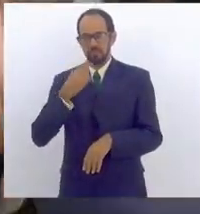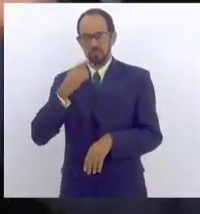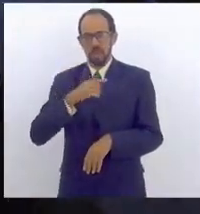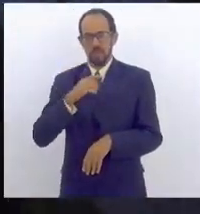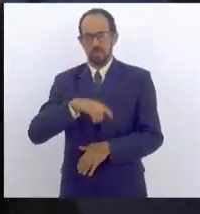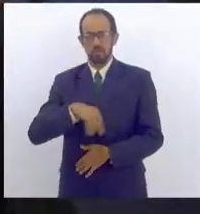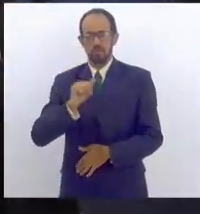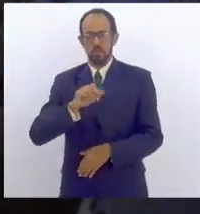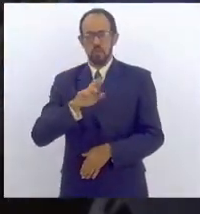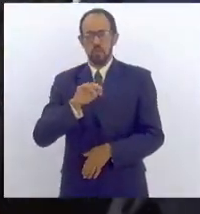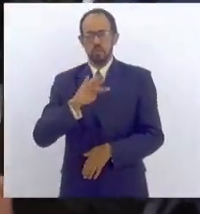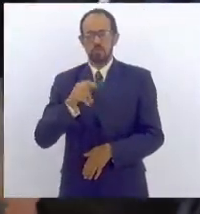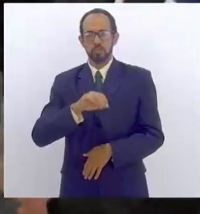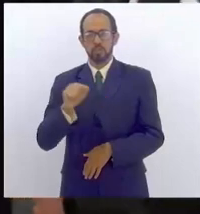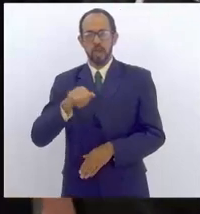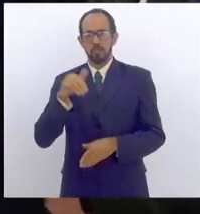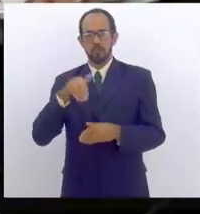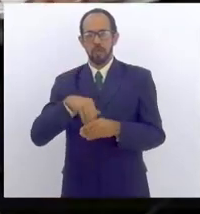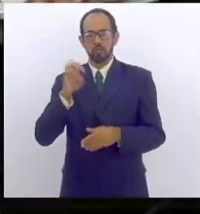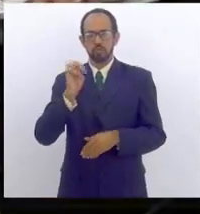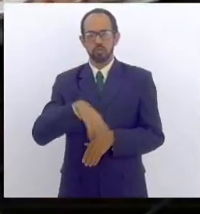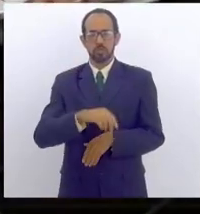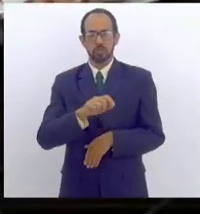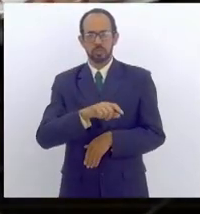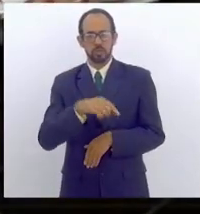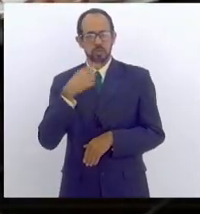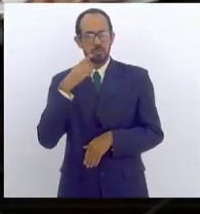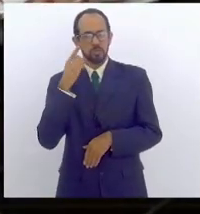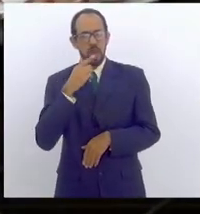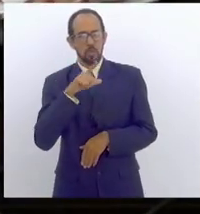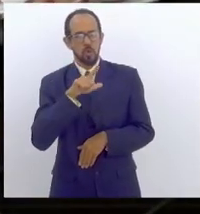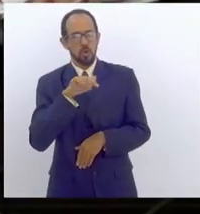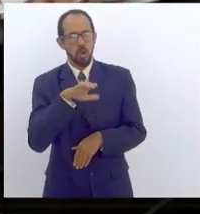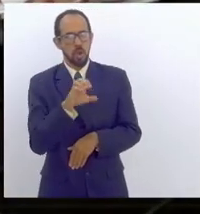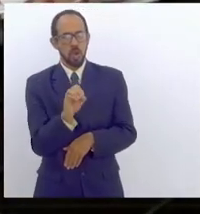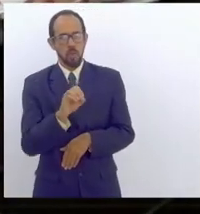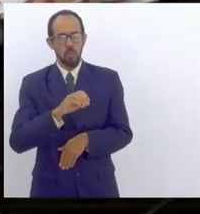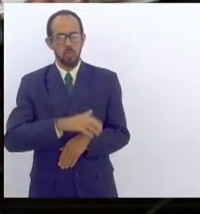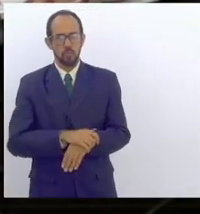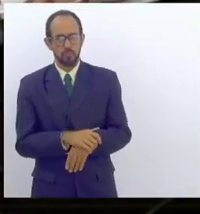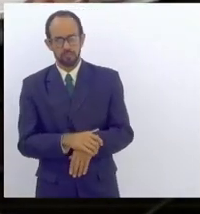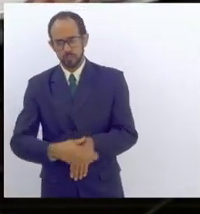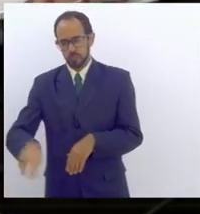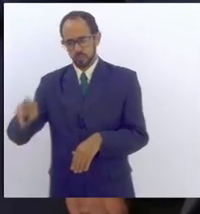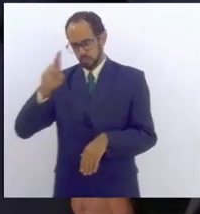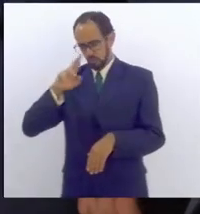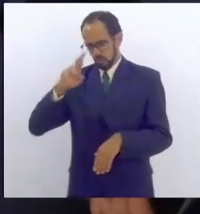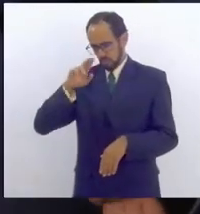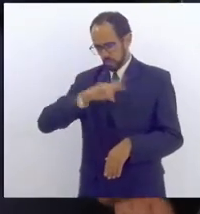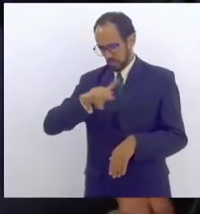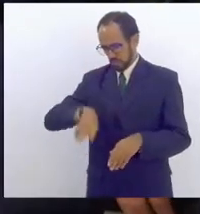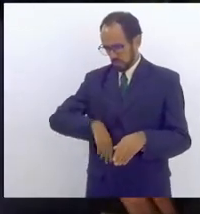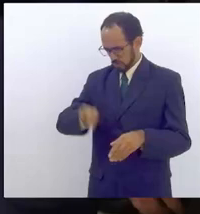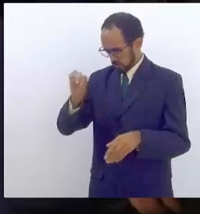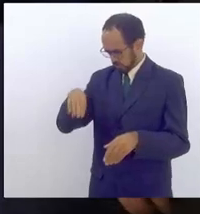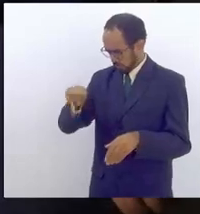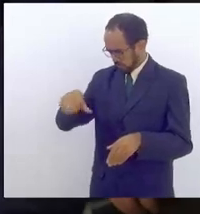sim. Deputado Léo Vieira. Senhor presidente Carlos Mink,